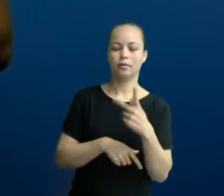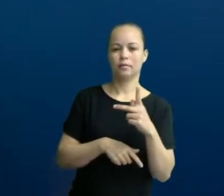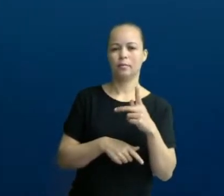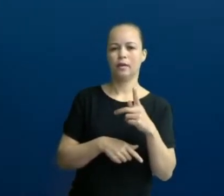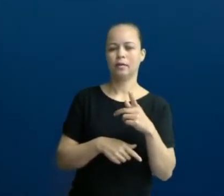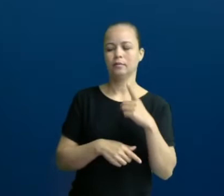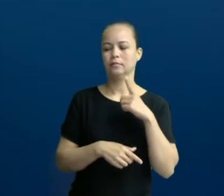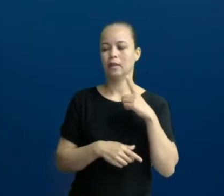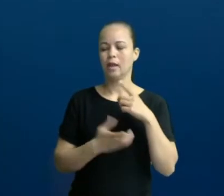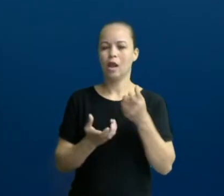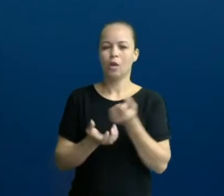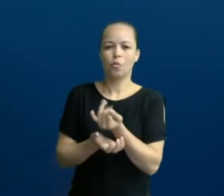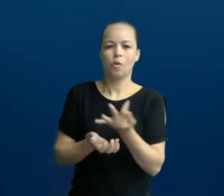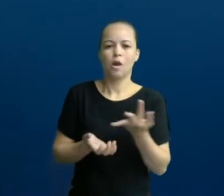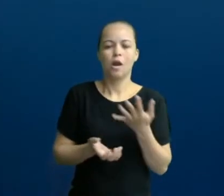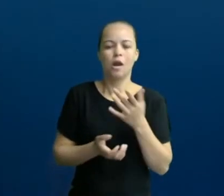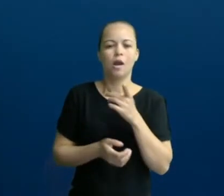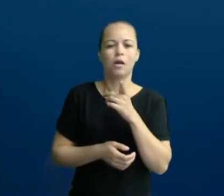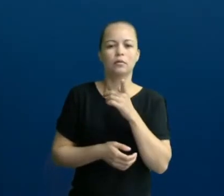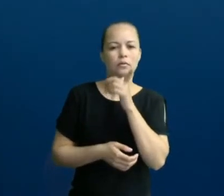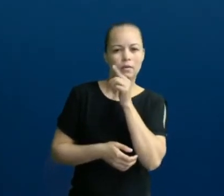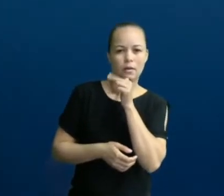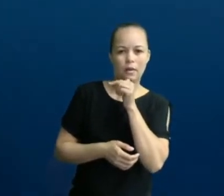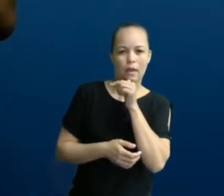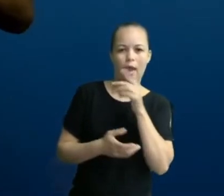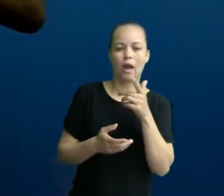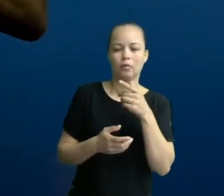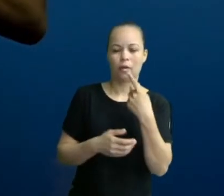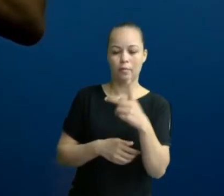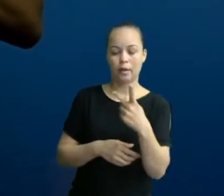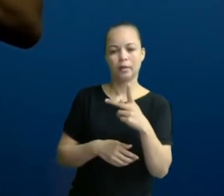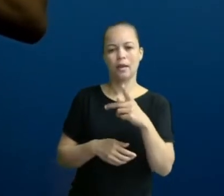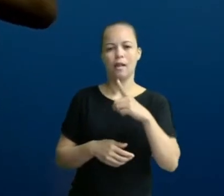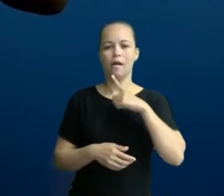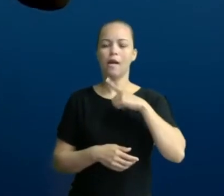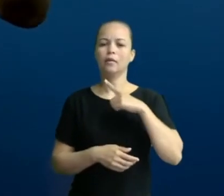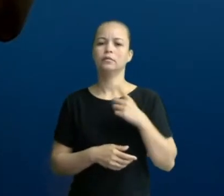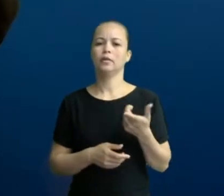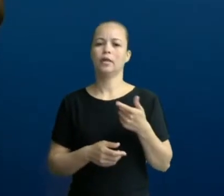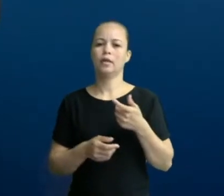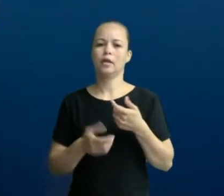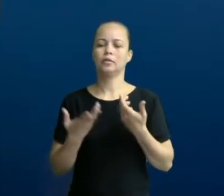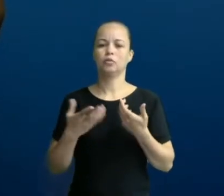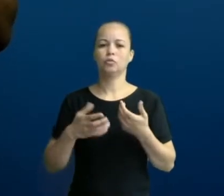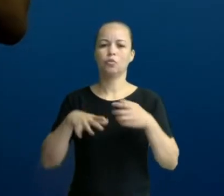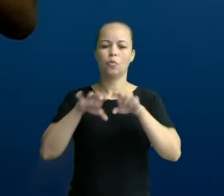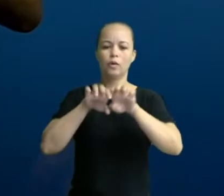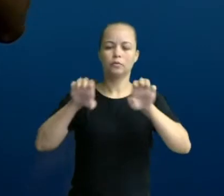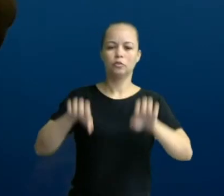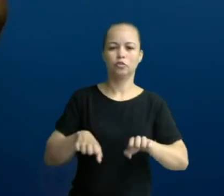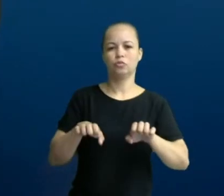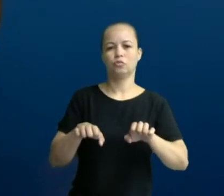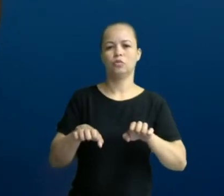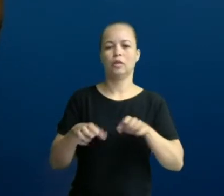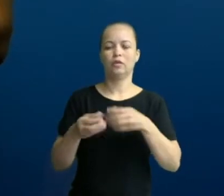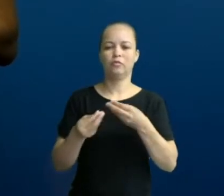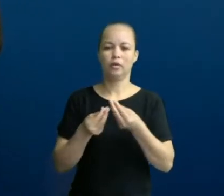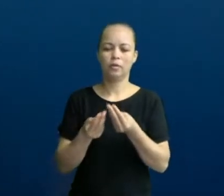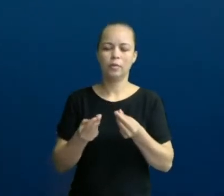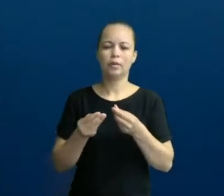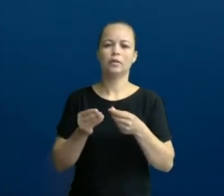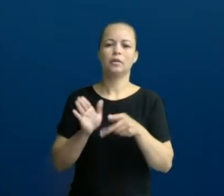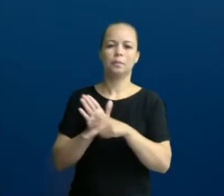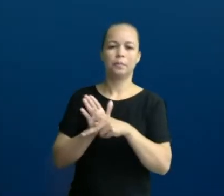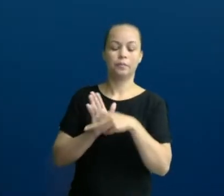mantenha a quantidade de água que seja ideal para que ela tenha o quê? Suas estruturas devidamente conservadas e